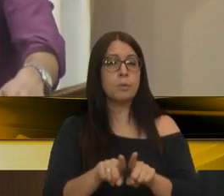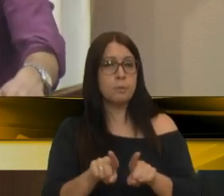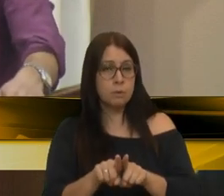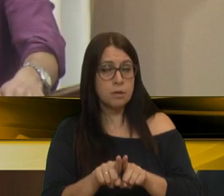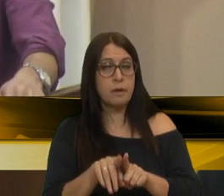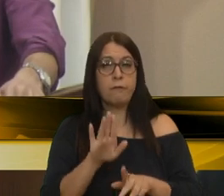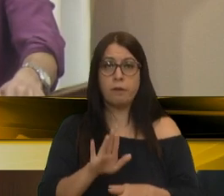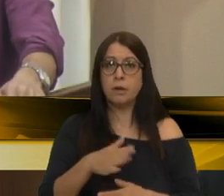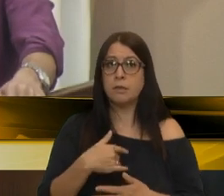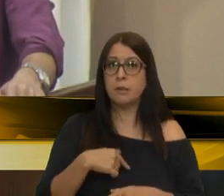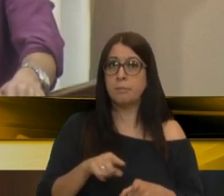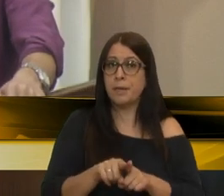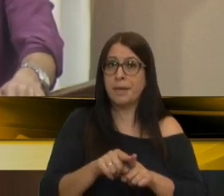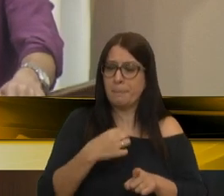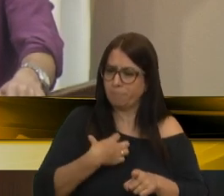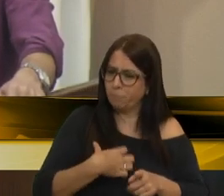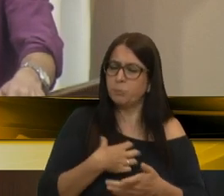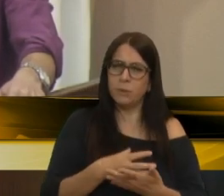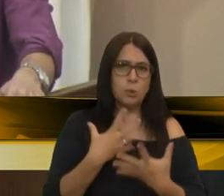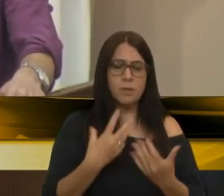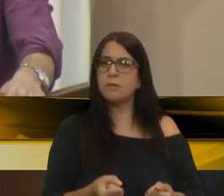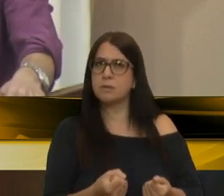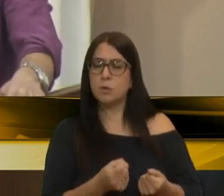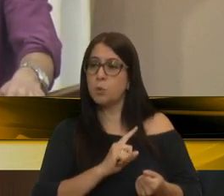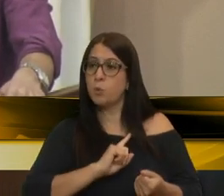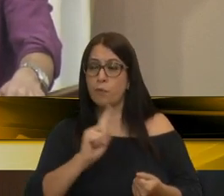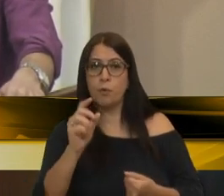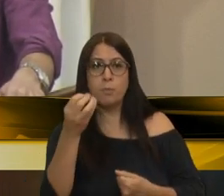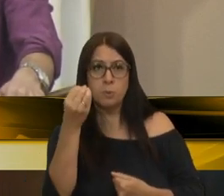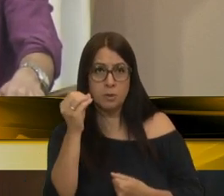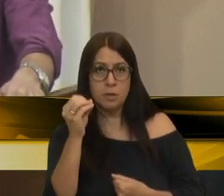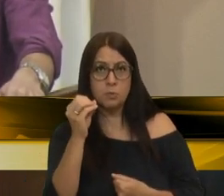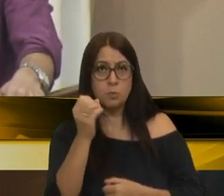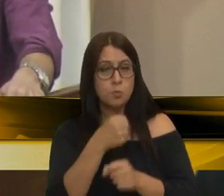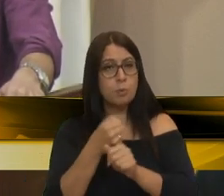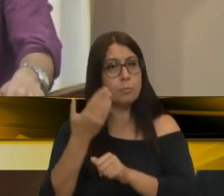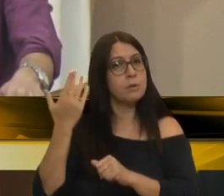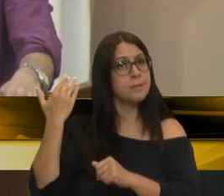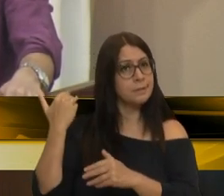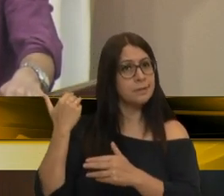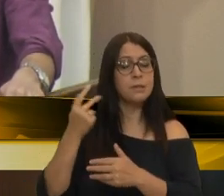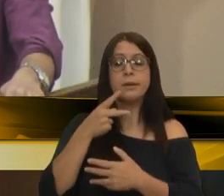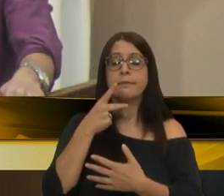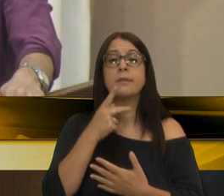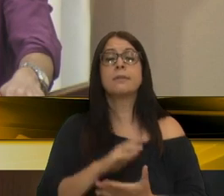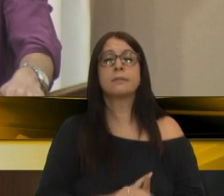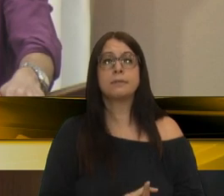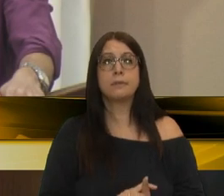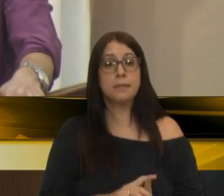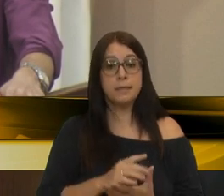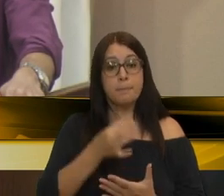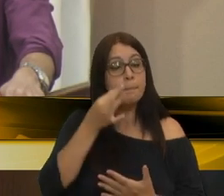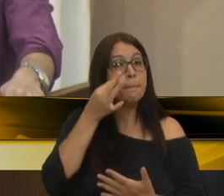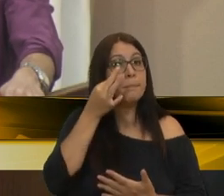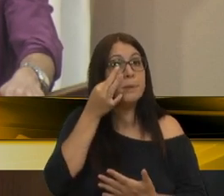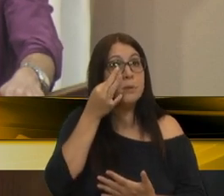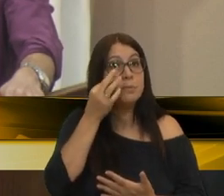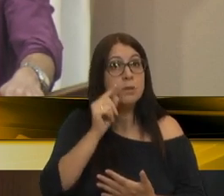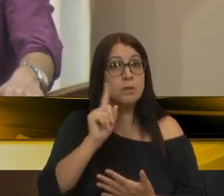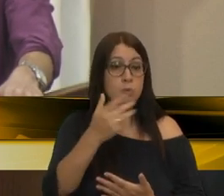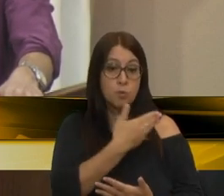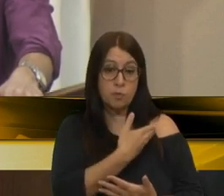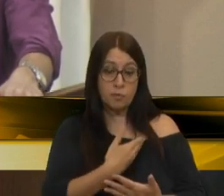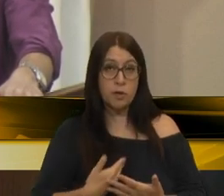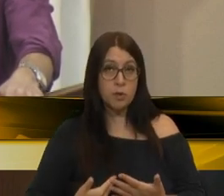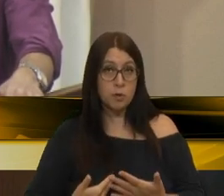aqui também a indignação de quando eu fui a Porto Alegre o ano passado e falei pessoalmente, com o então